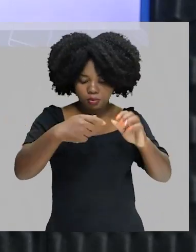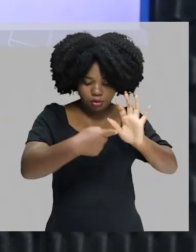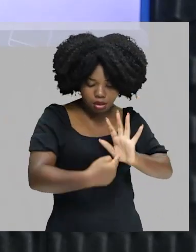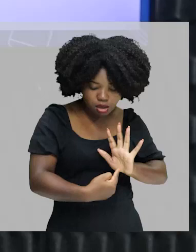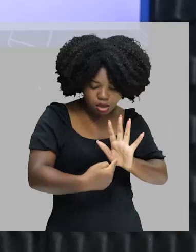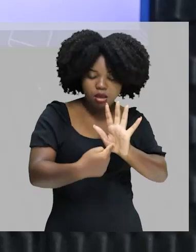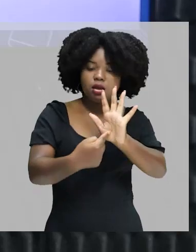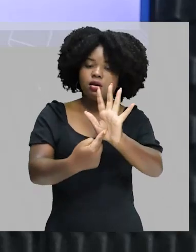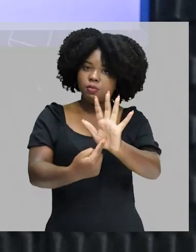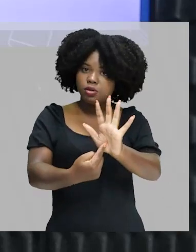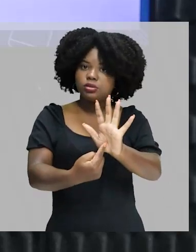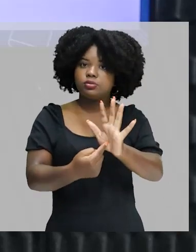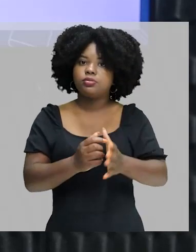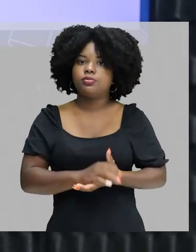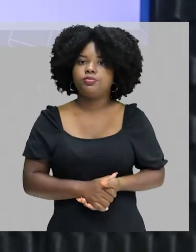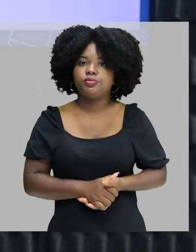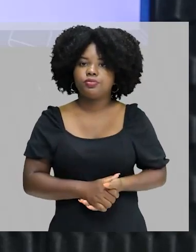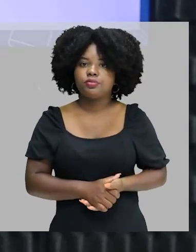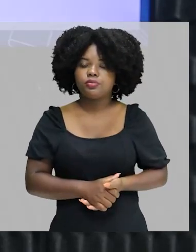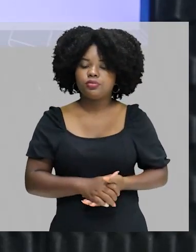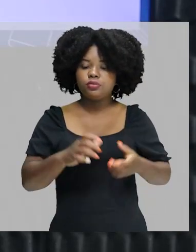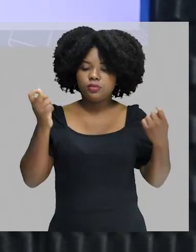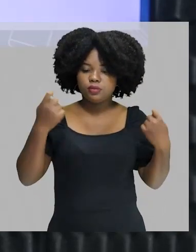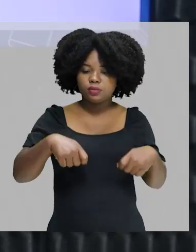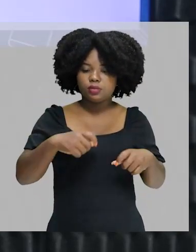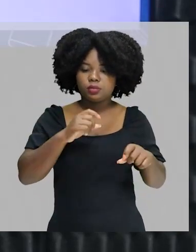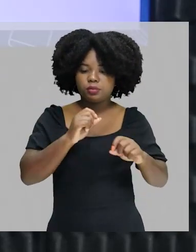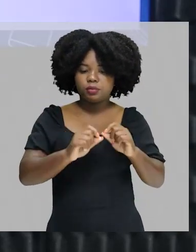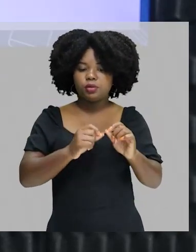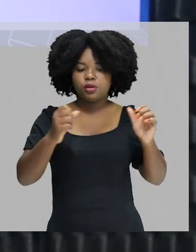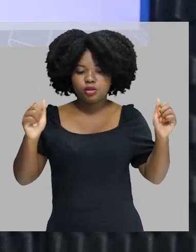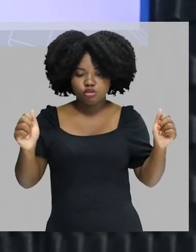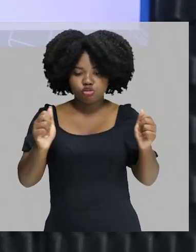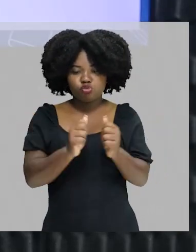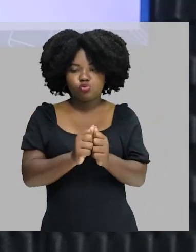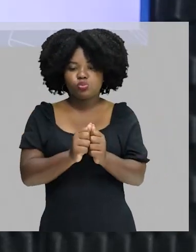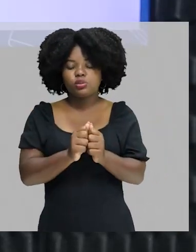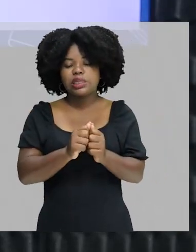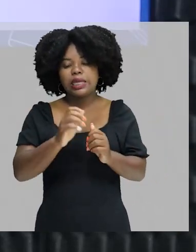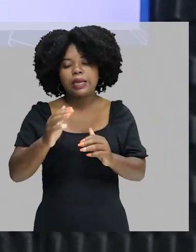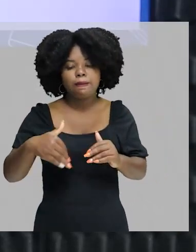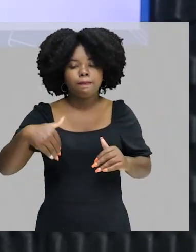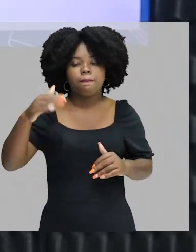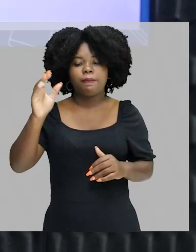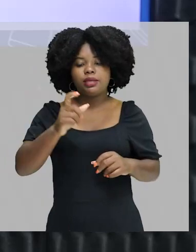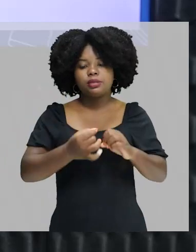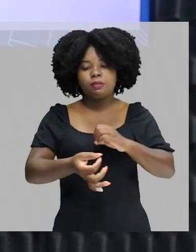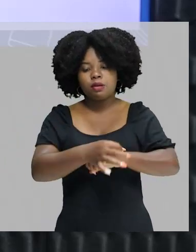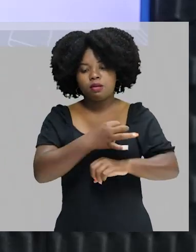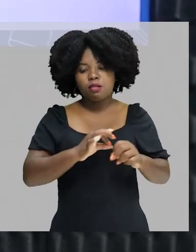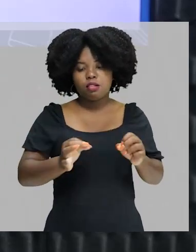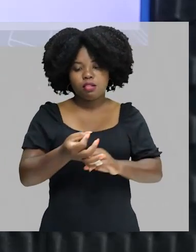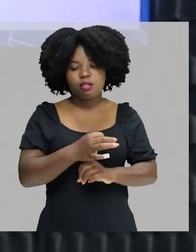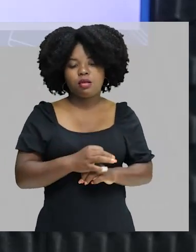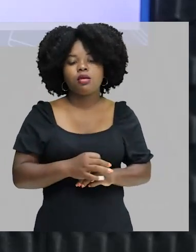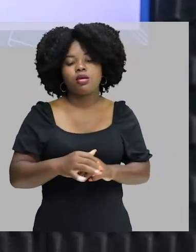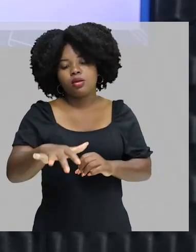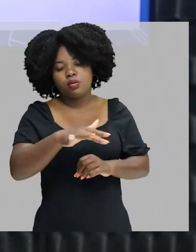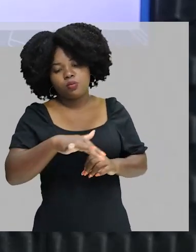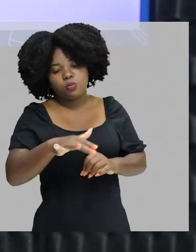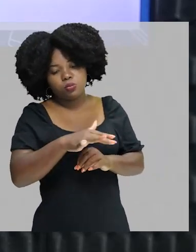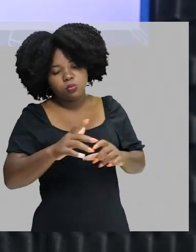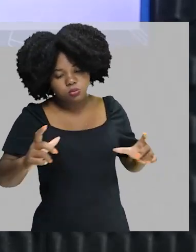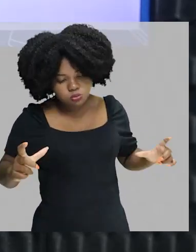aproximar. Nós podemos condensar, juntar mais moléculas em um